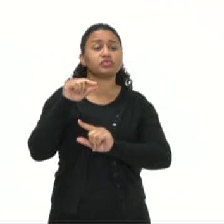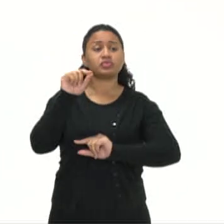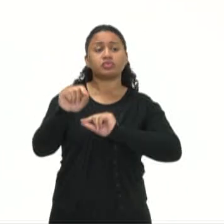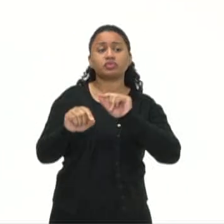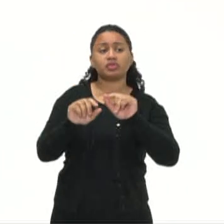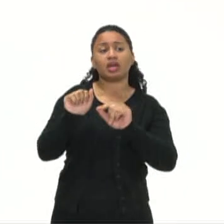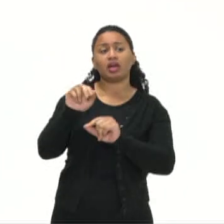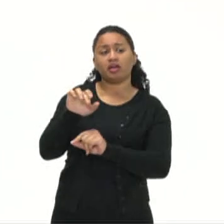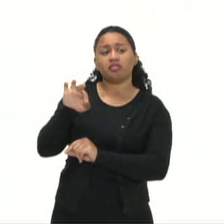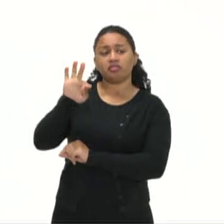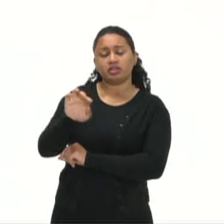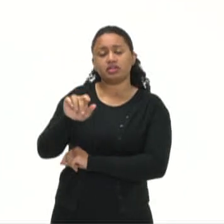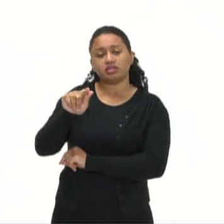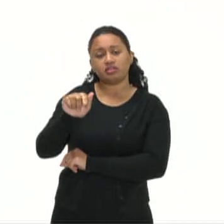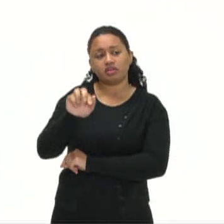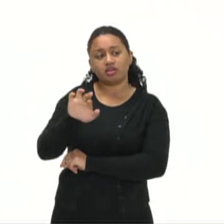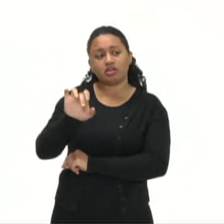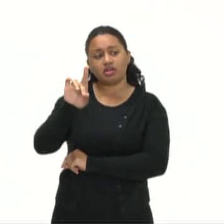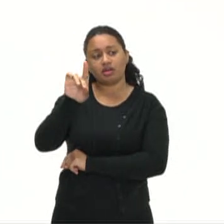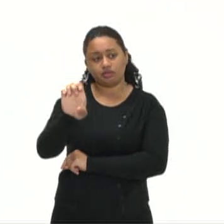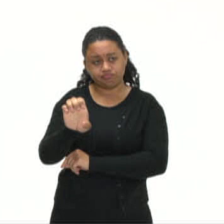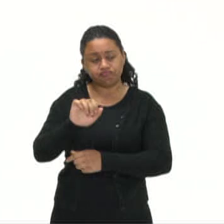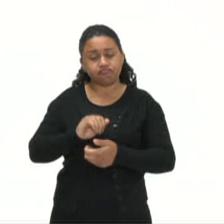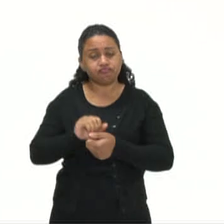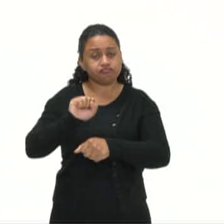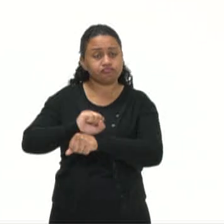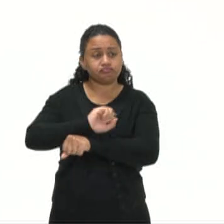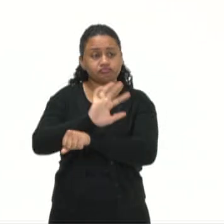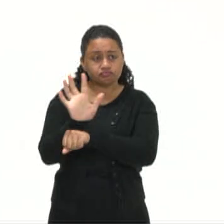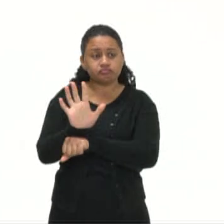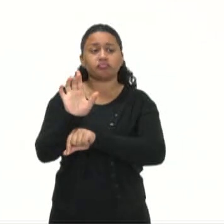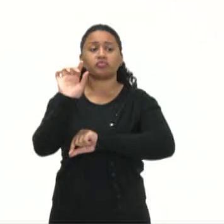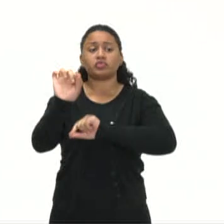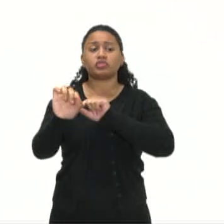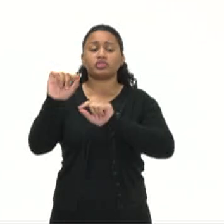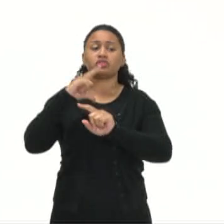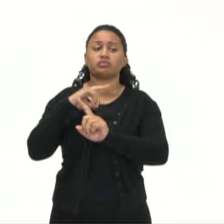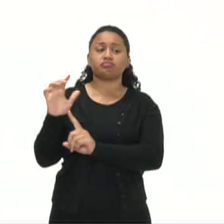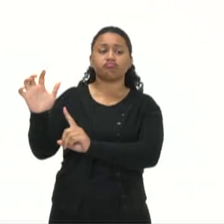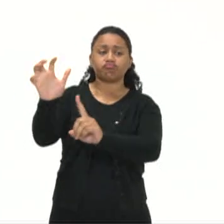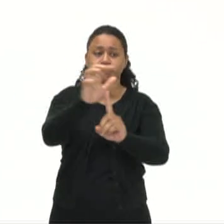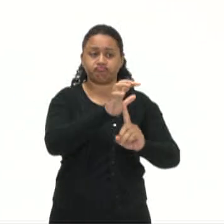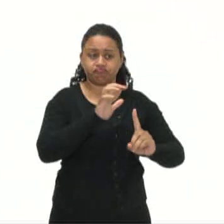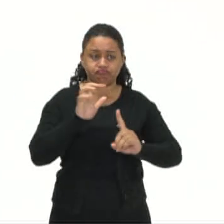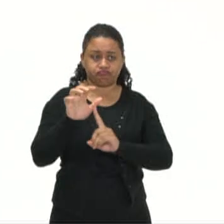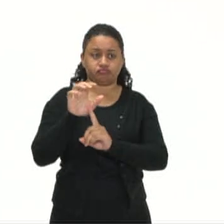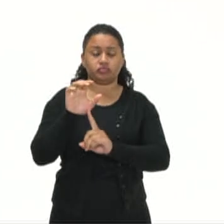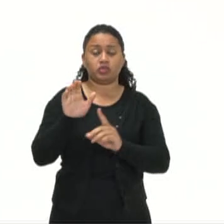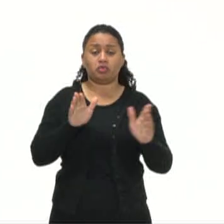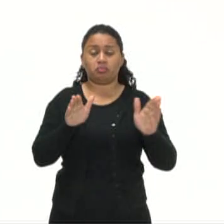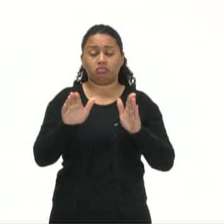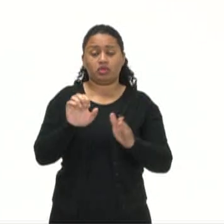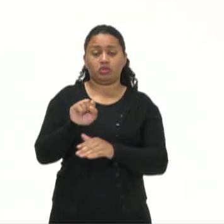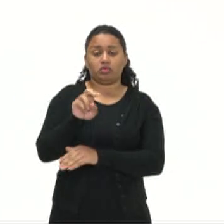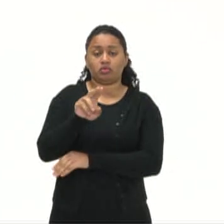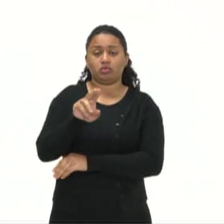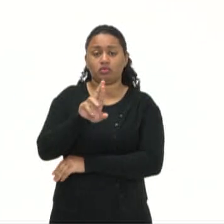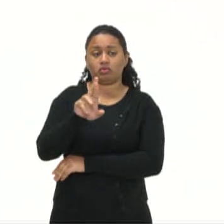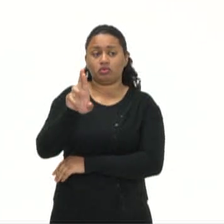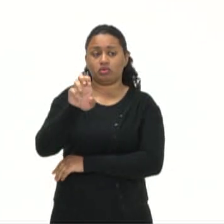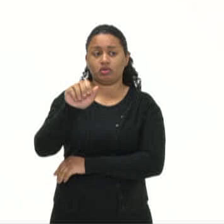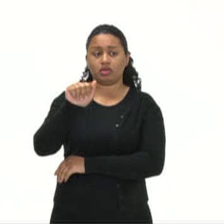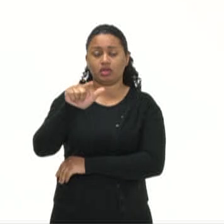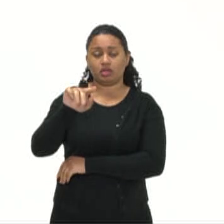expressão criativa. O surrealismo de Breton já havia inovado a estética e, sob a influência do abstracionismo de Kandinsky, a arte busca novas formas